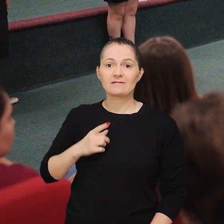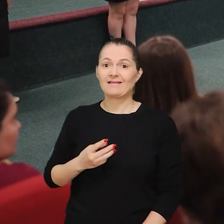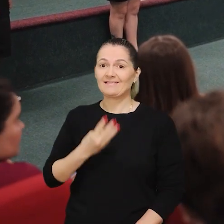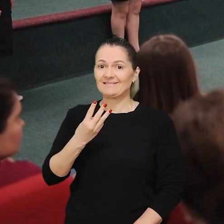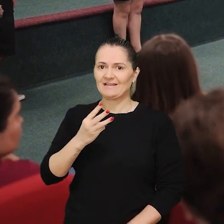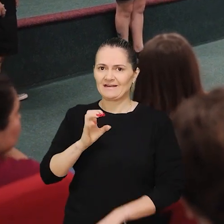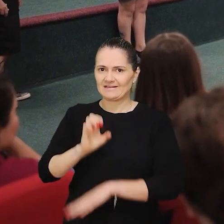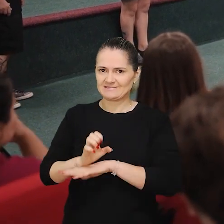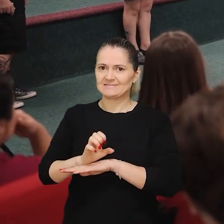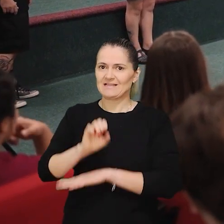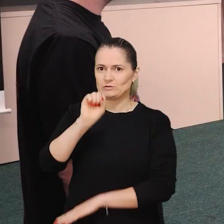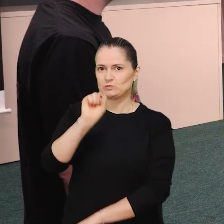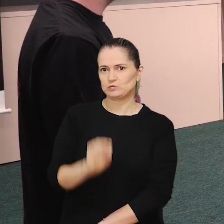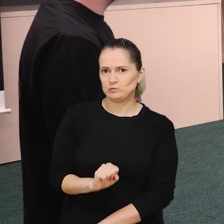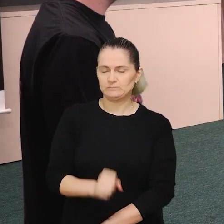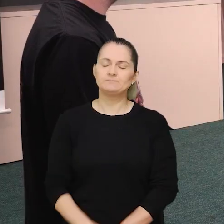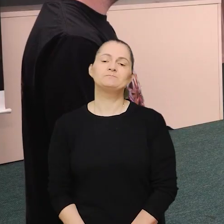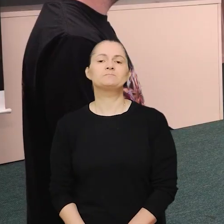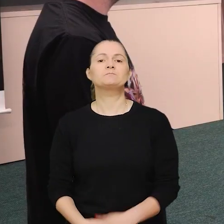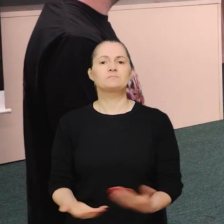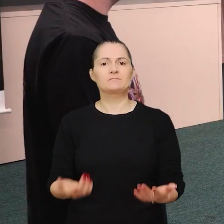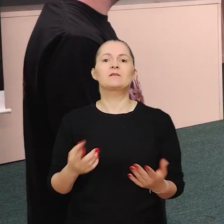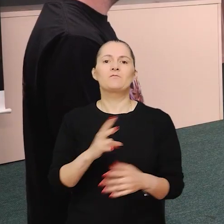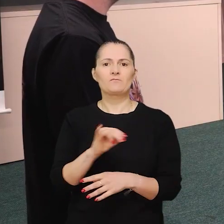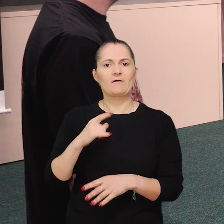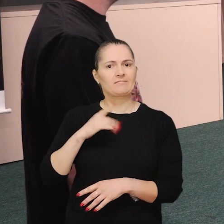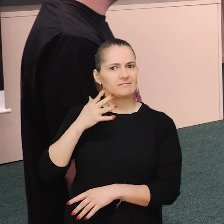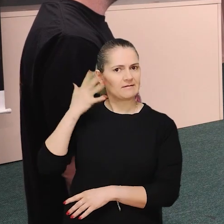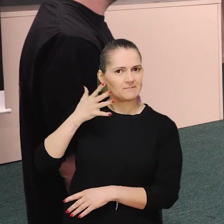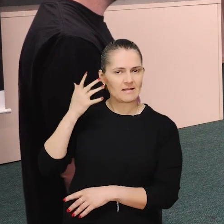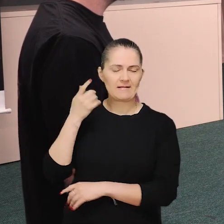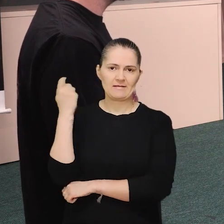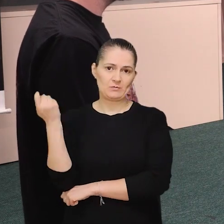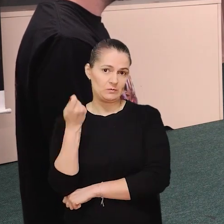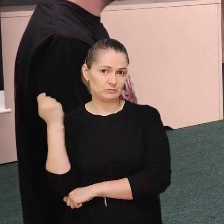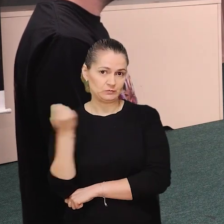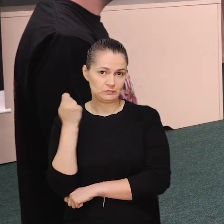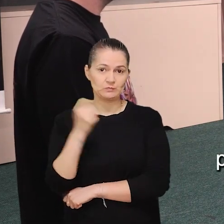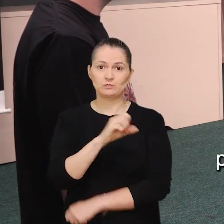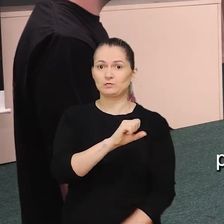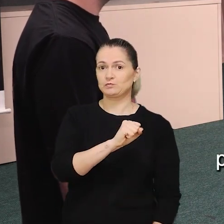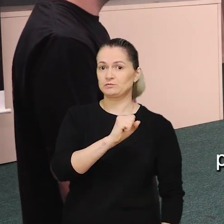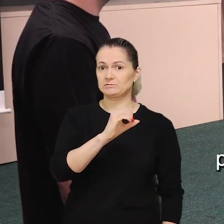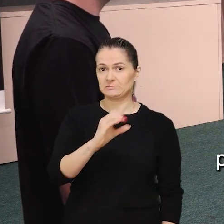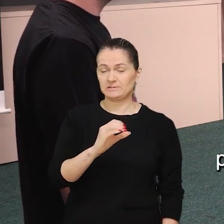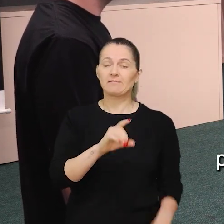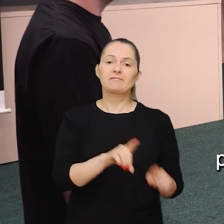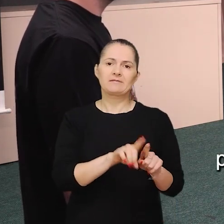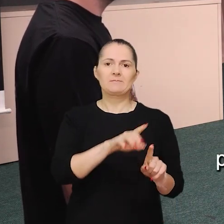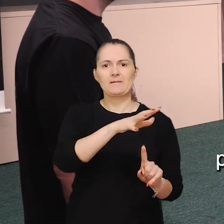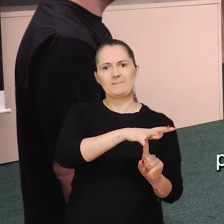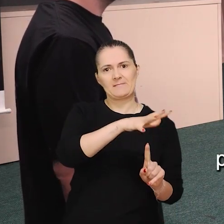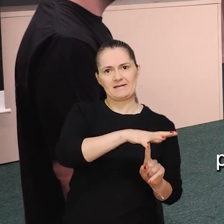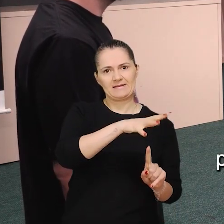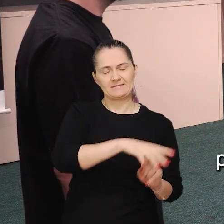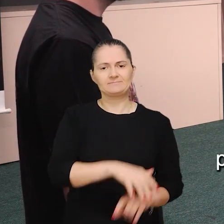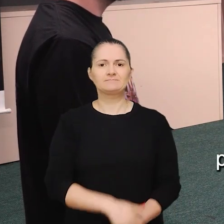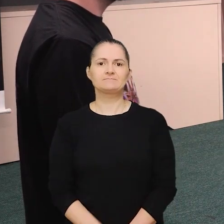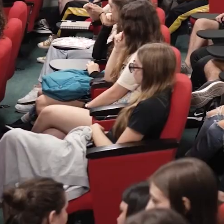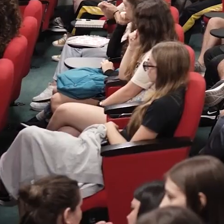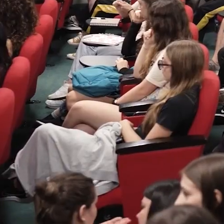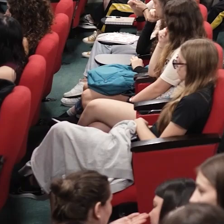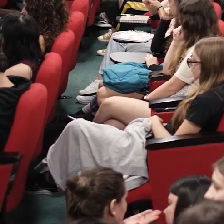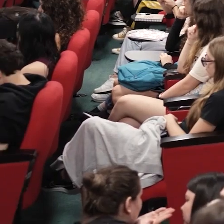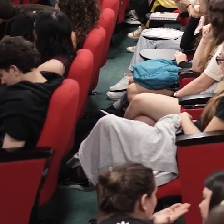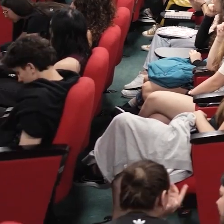3 estados do Sul. Então, estaremos circulando pelo Rio Grande do Sul, por Santa Catarina e também pelo Paraná.